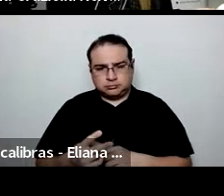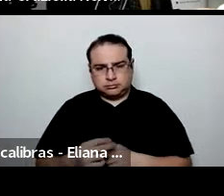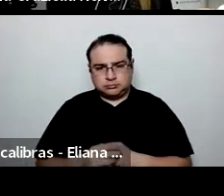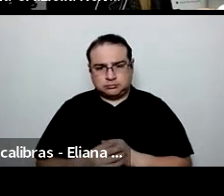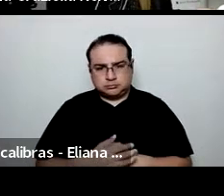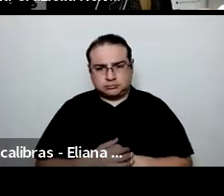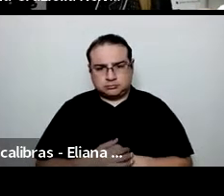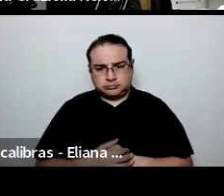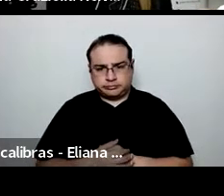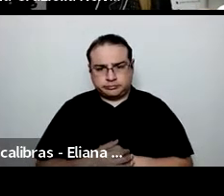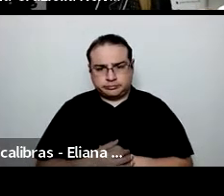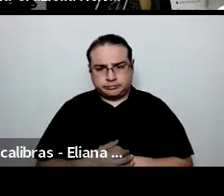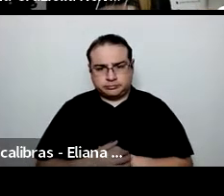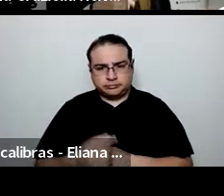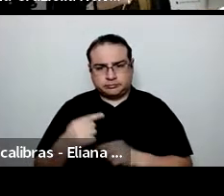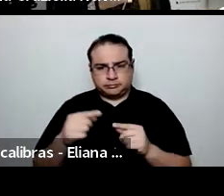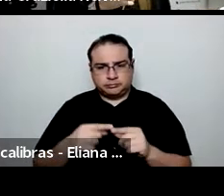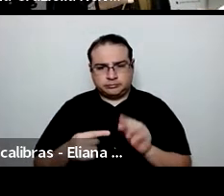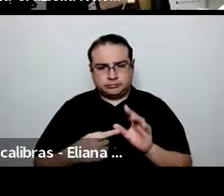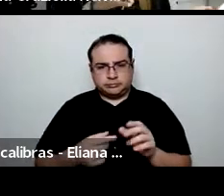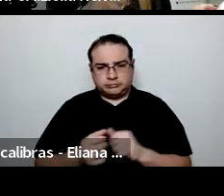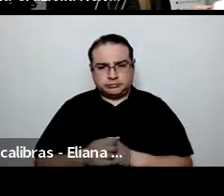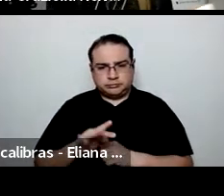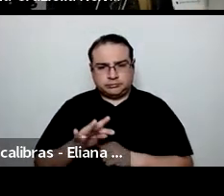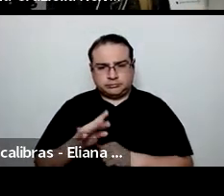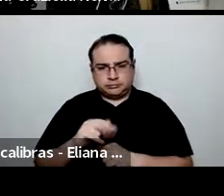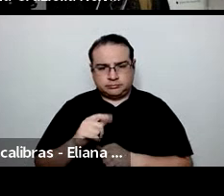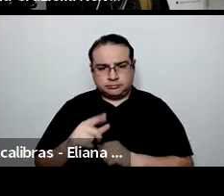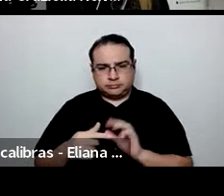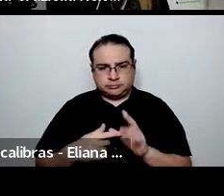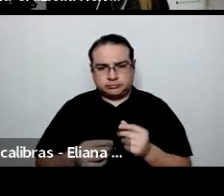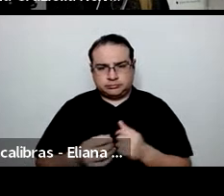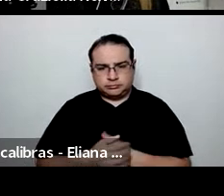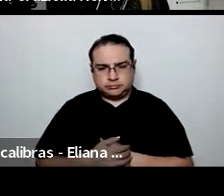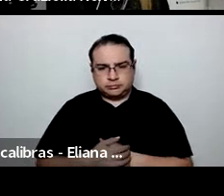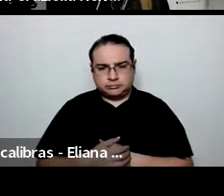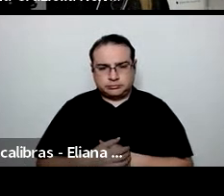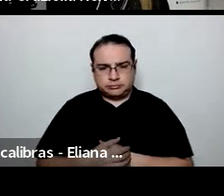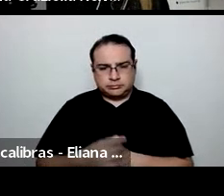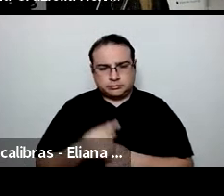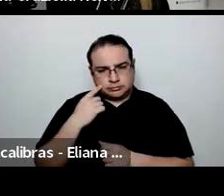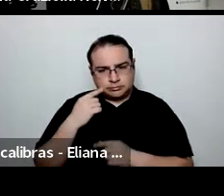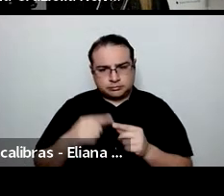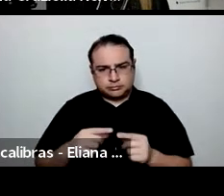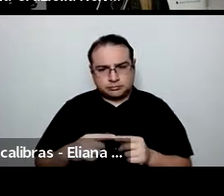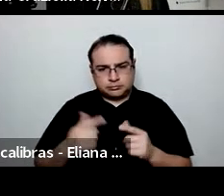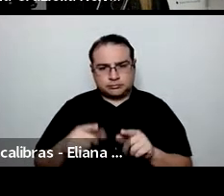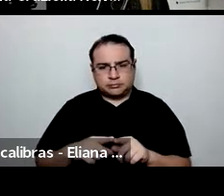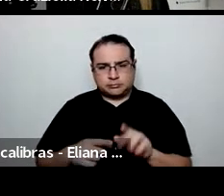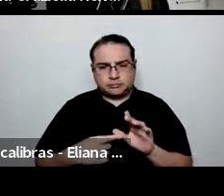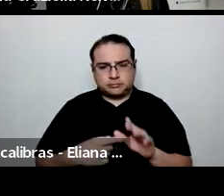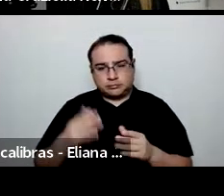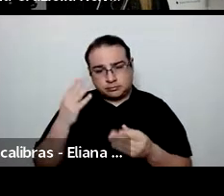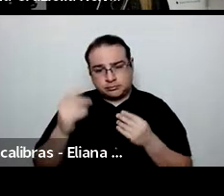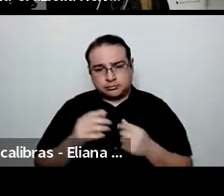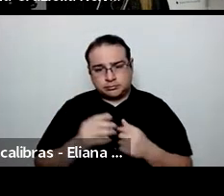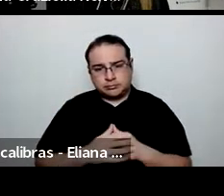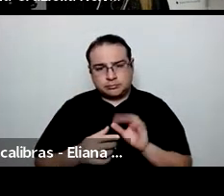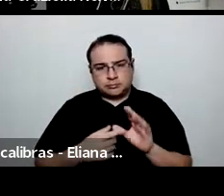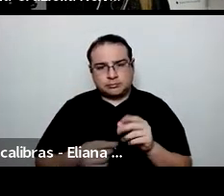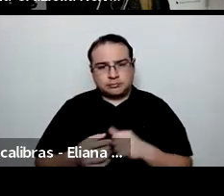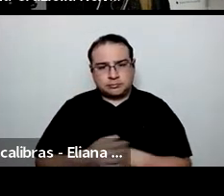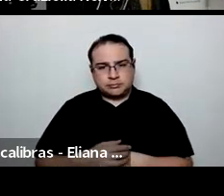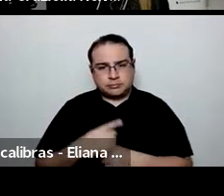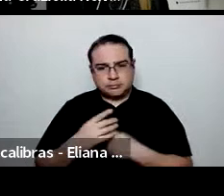a douta promotora eleitoral que propiciava na localidade identificou na